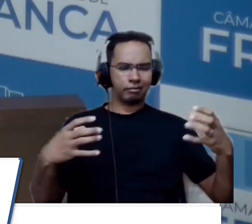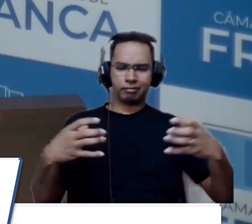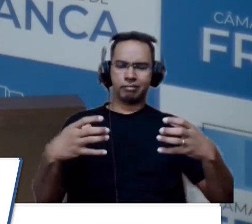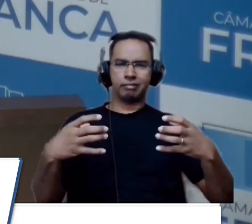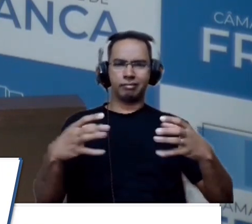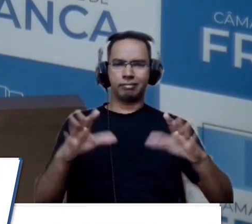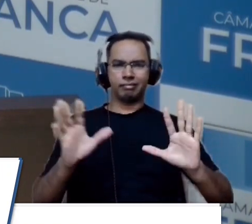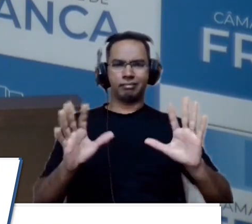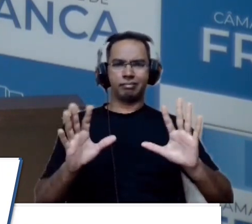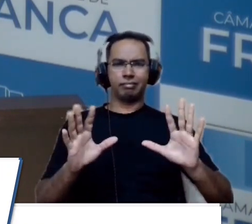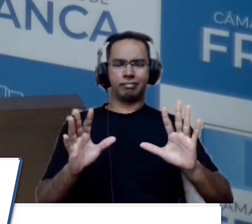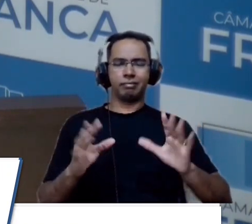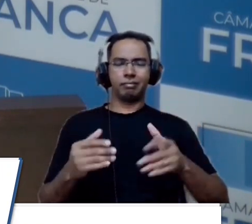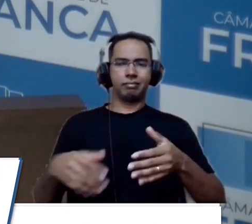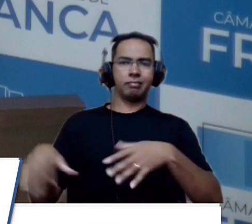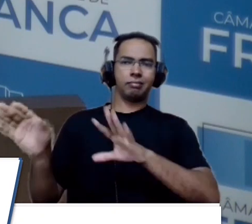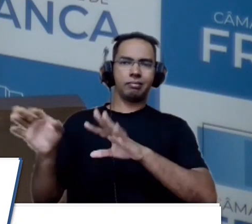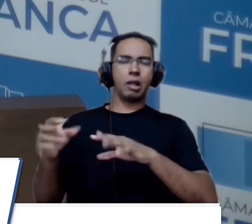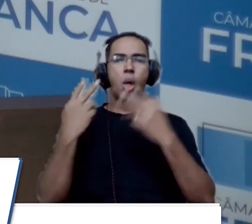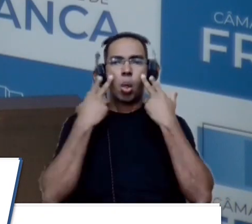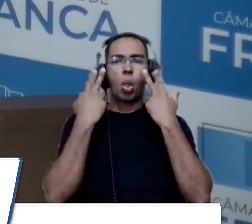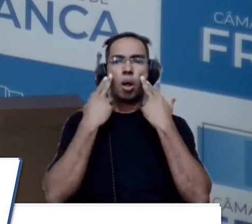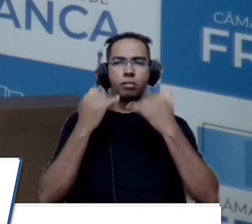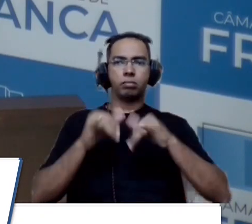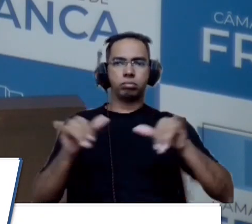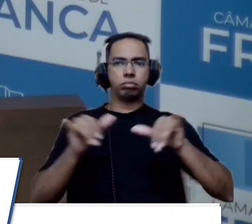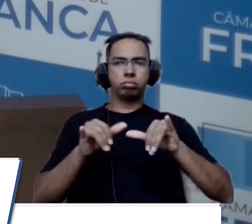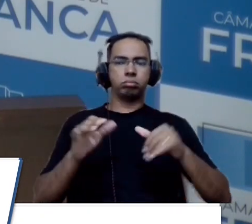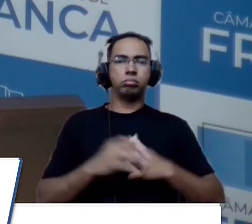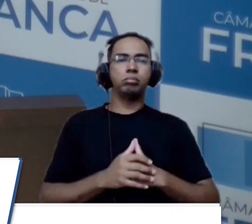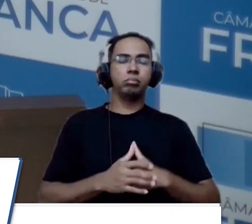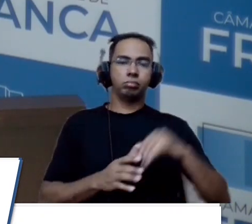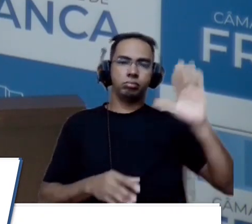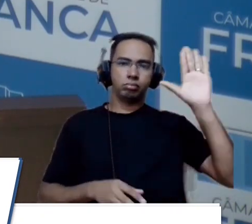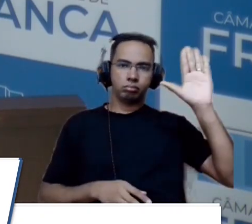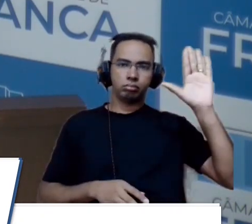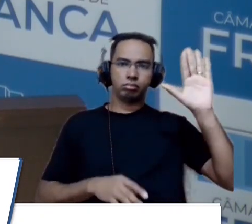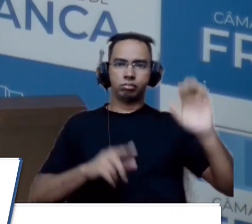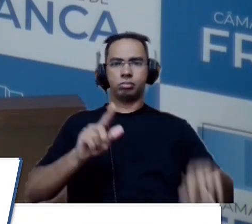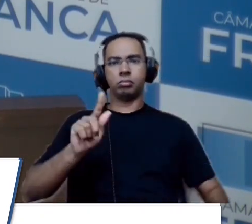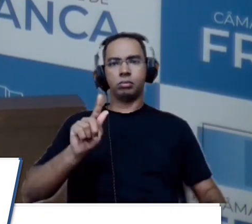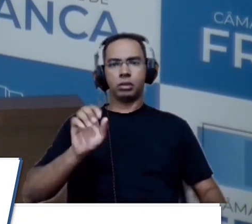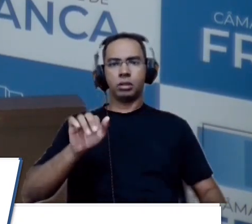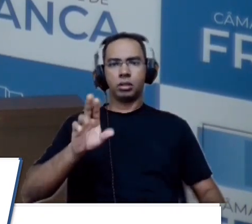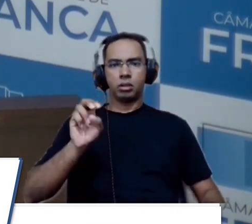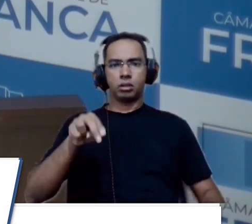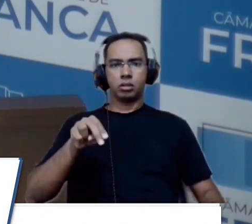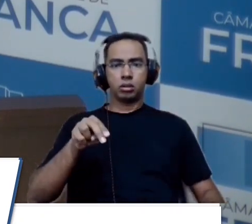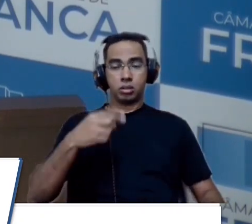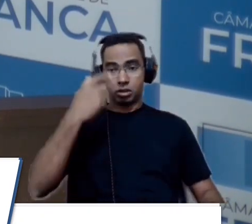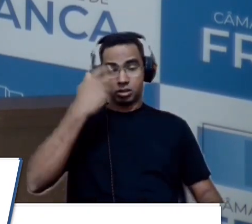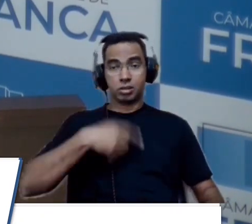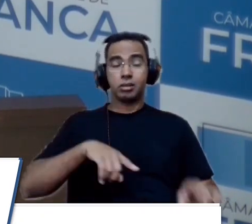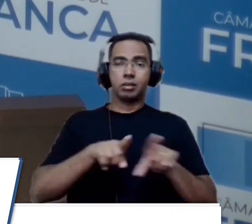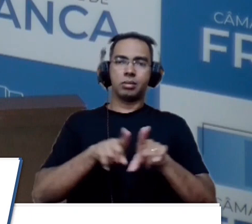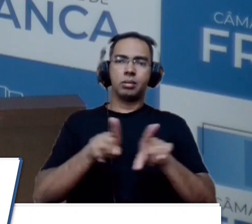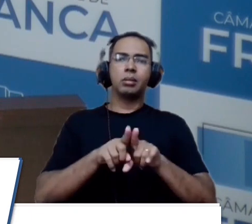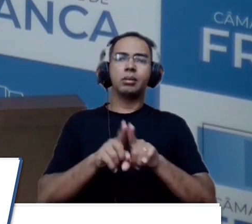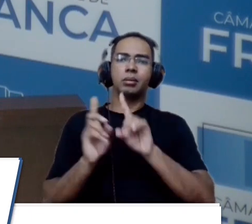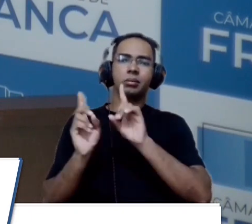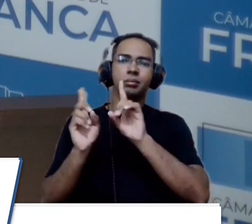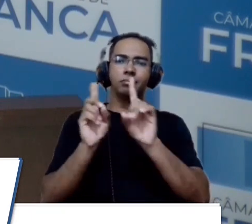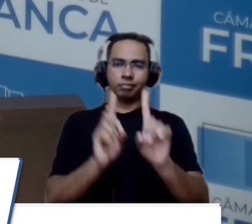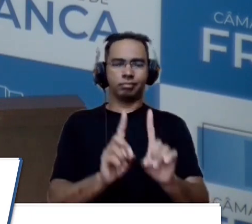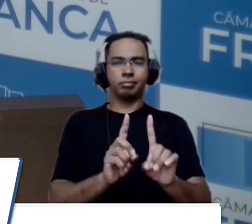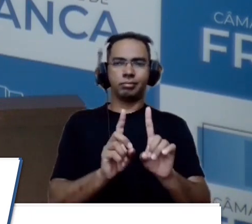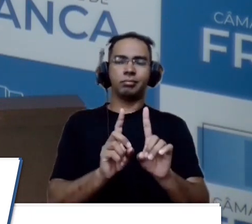aí é mecanismo, faz tranquilo. Uma parte, Gerson. Eu também tenho acompanhado a